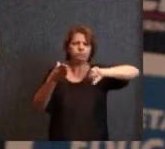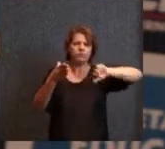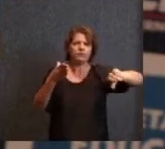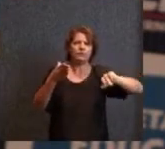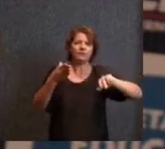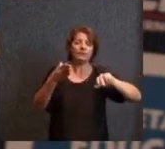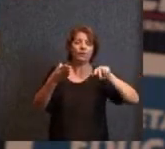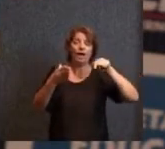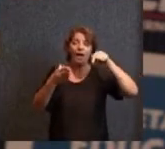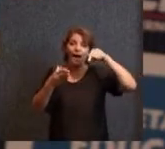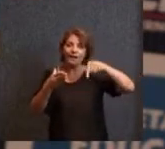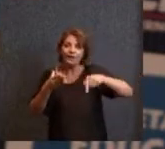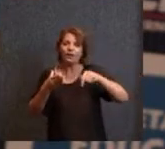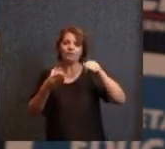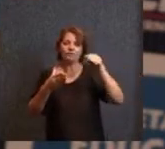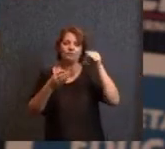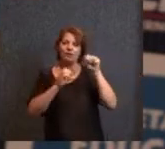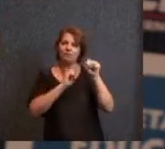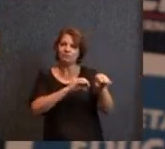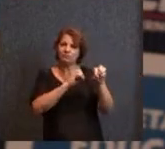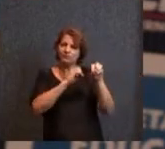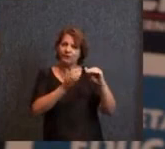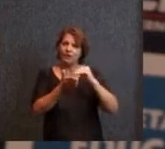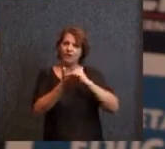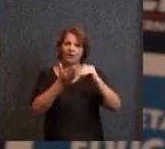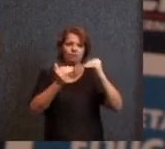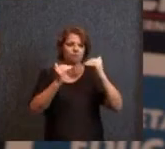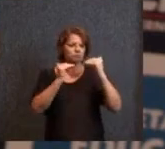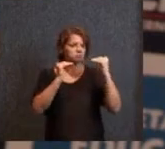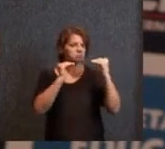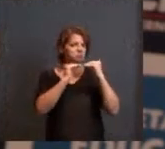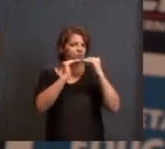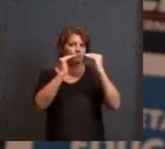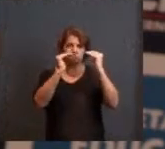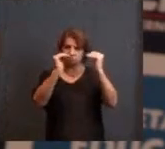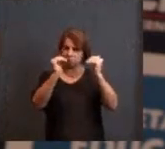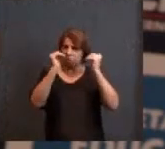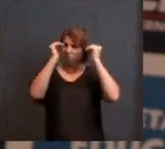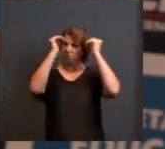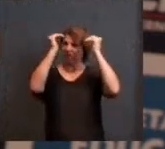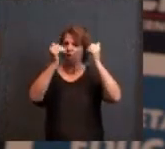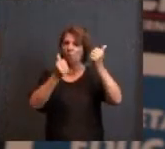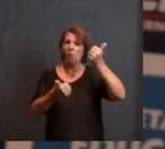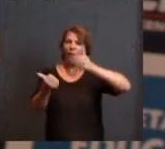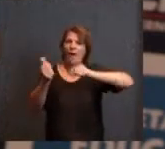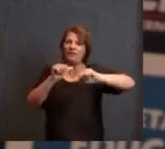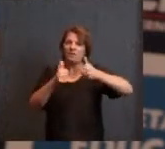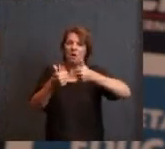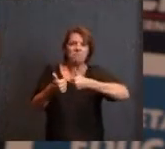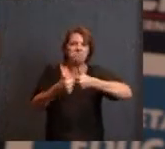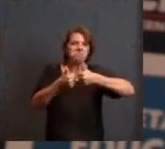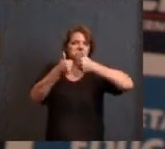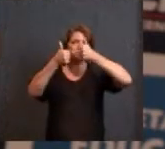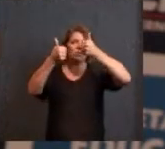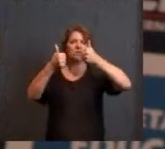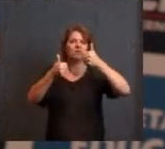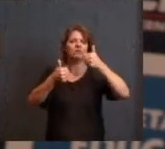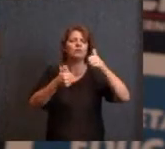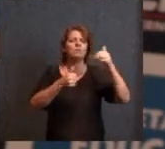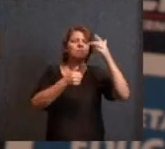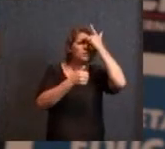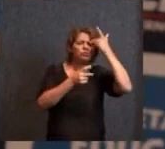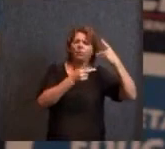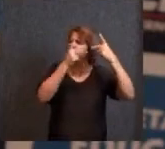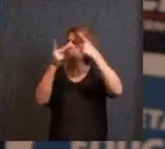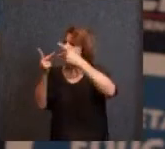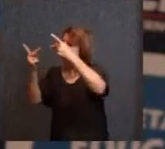rede municipal de Feira de Santana está num nível de qualificação que uma pessoa, várias pessoas que já viram e comentaram, e